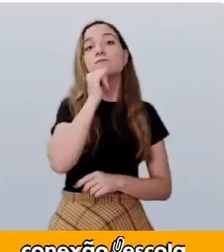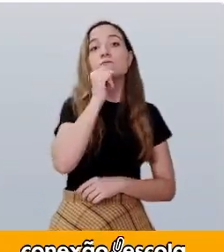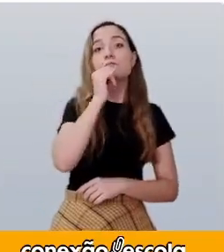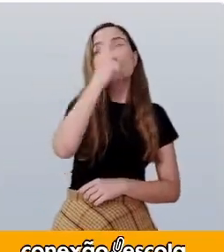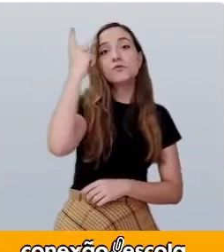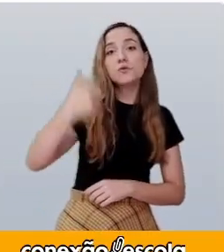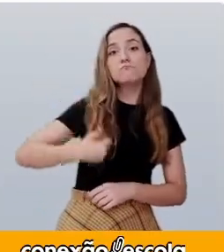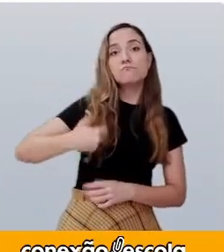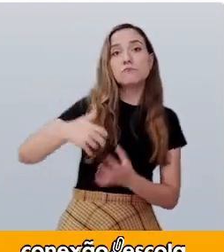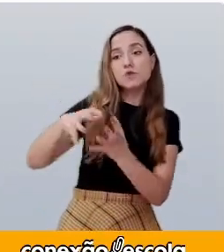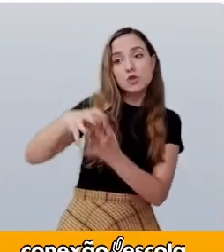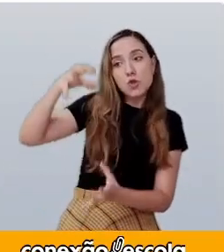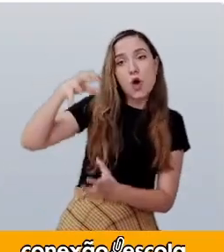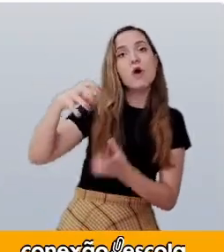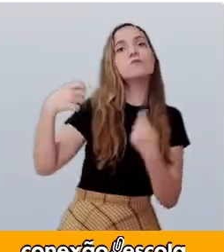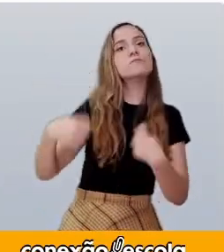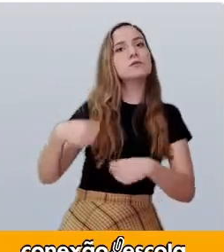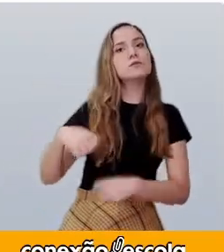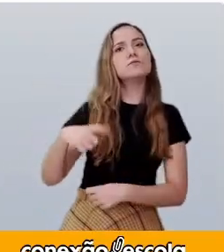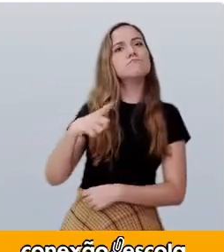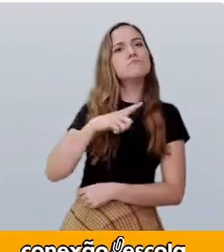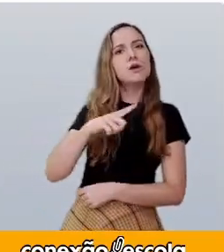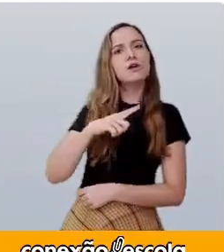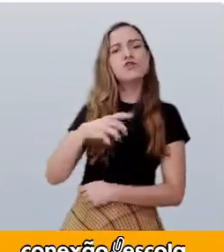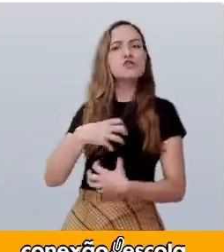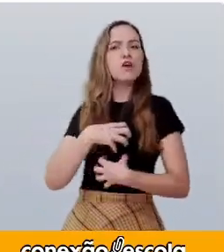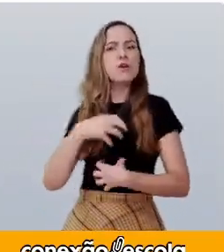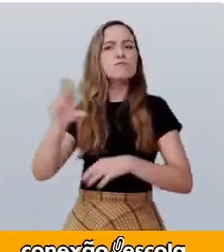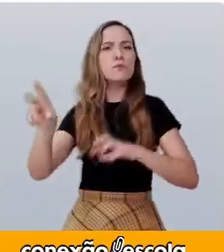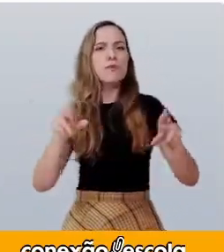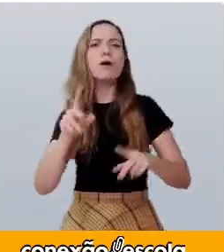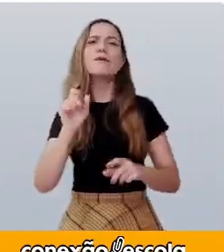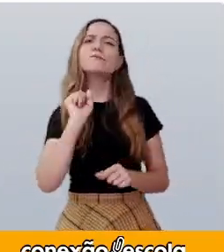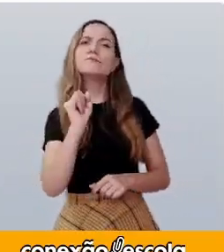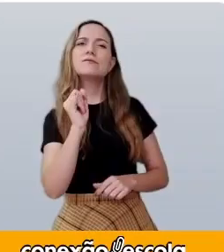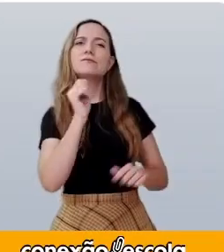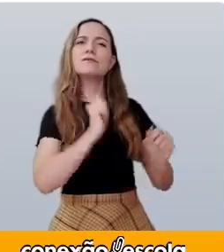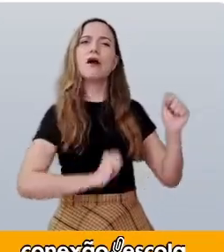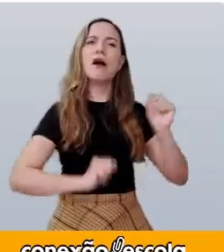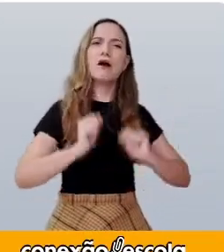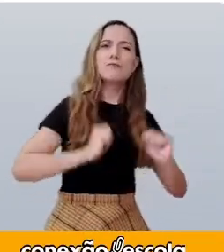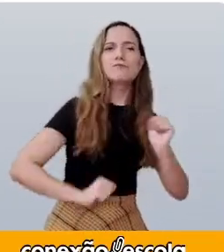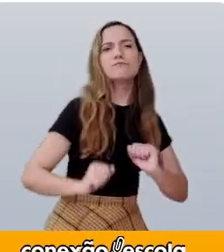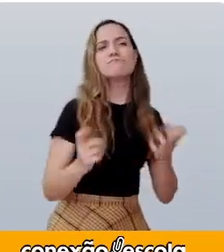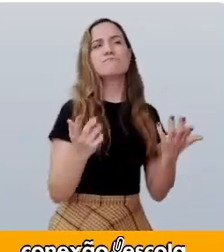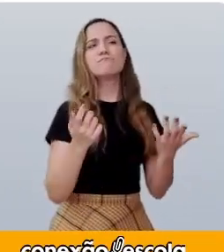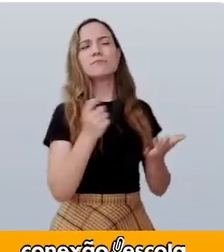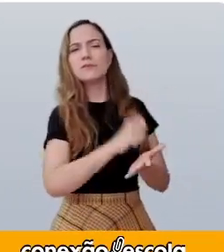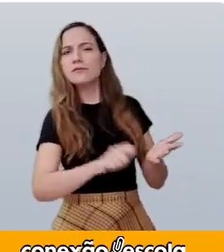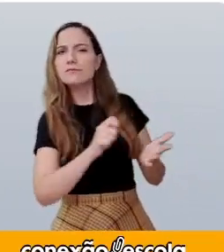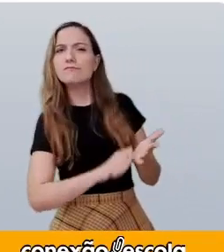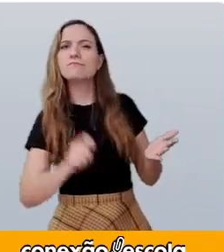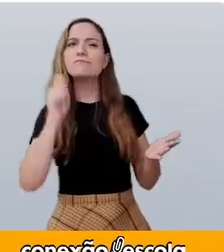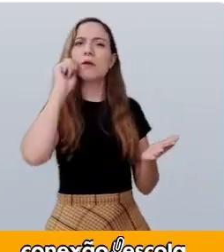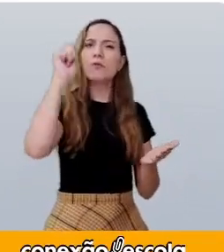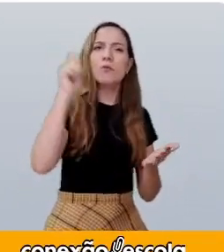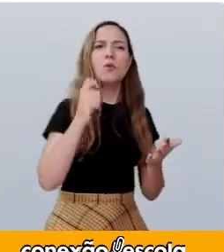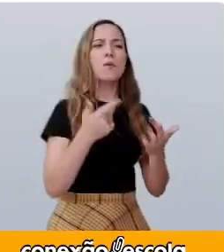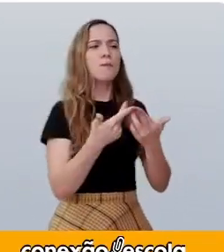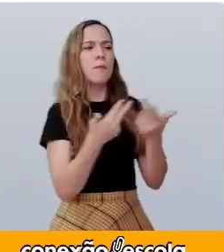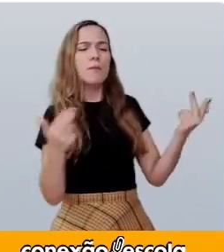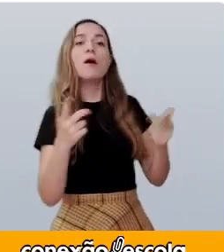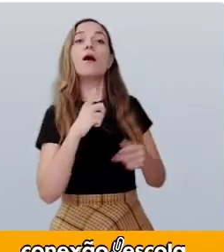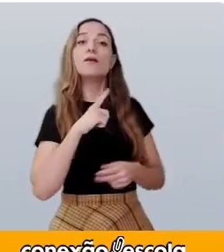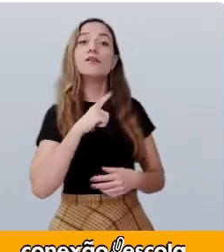se falar com artista, se falar com um escritor, a gente muda o discurso. Mas